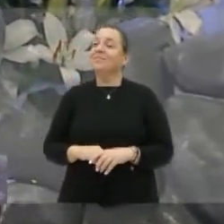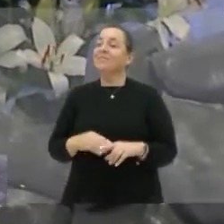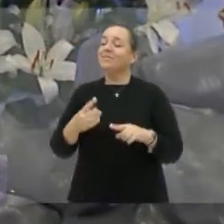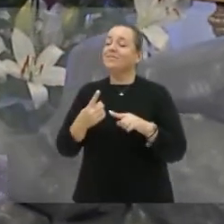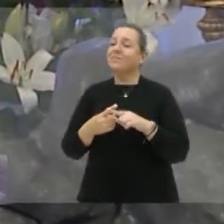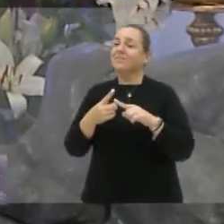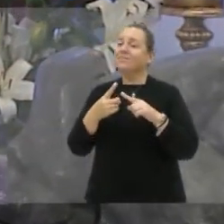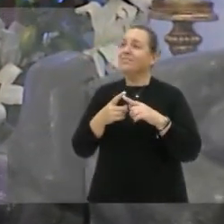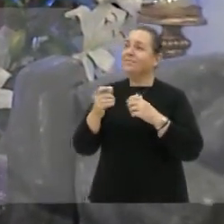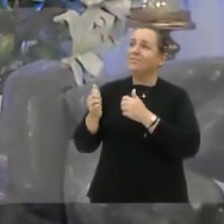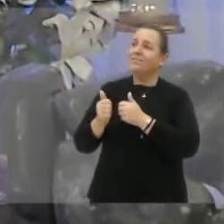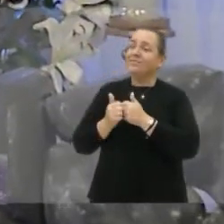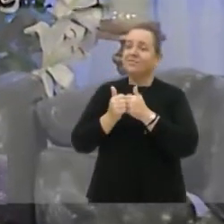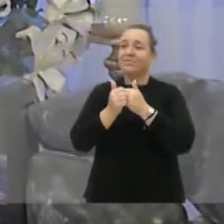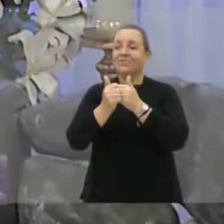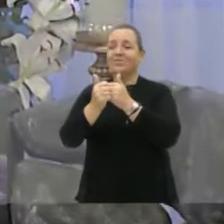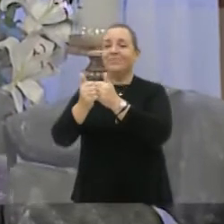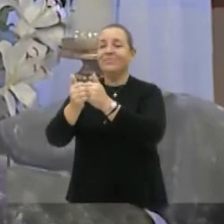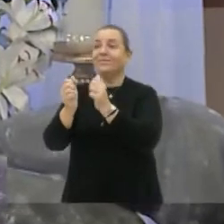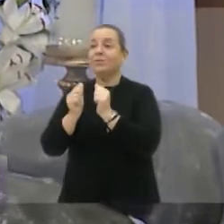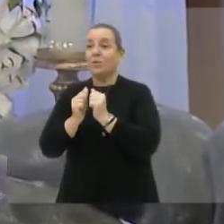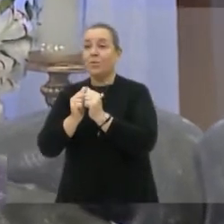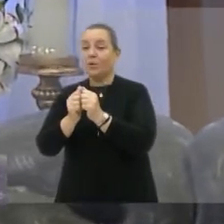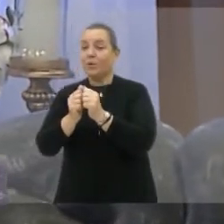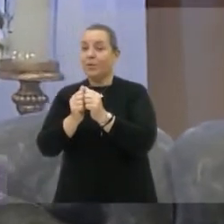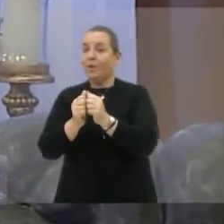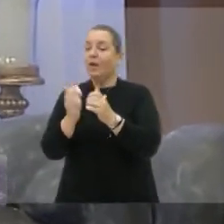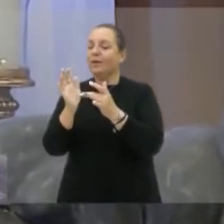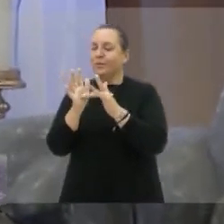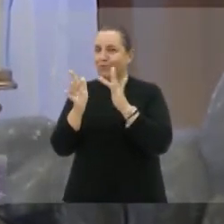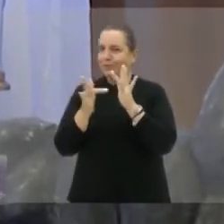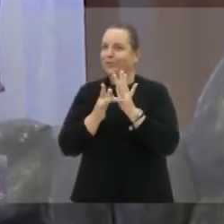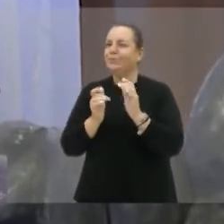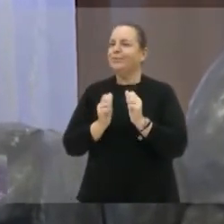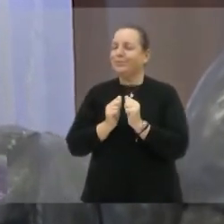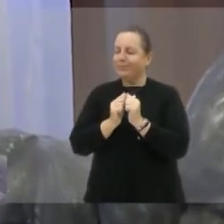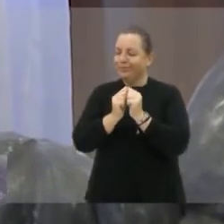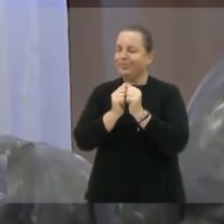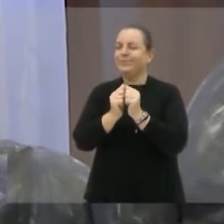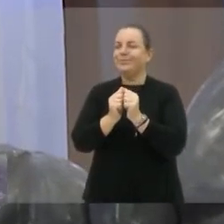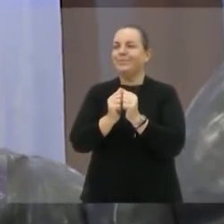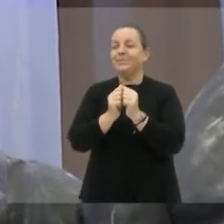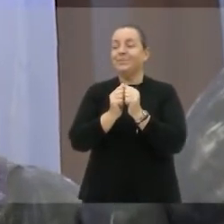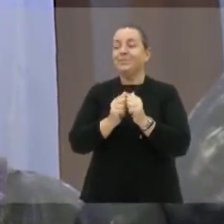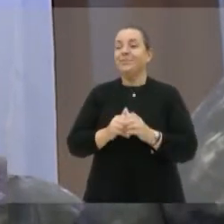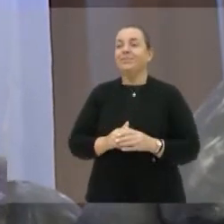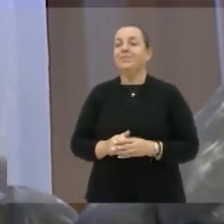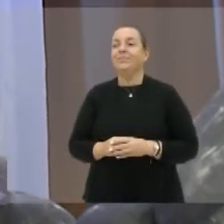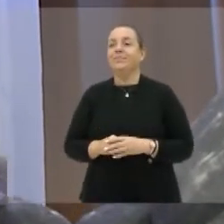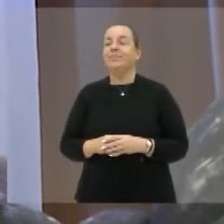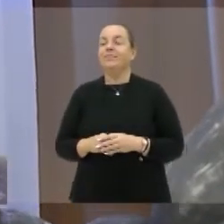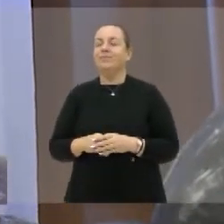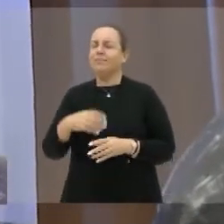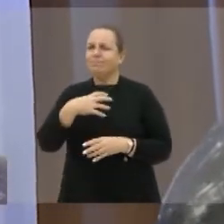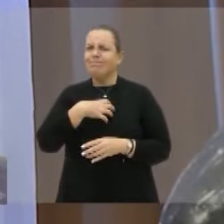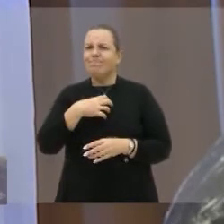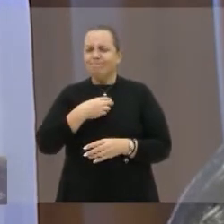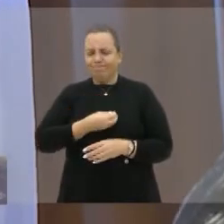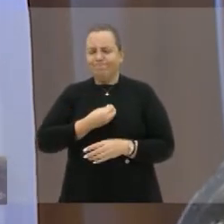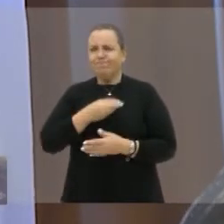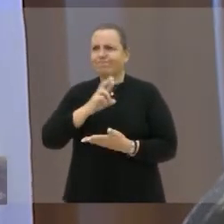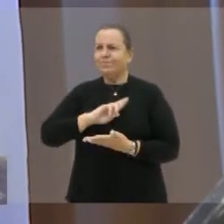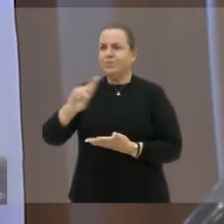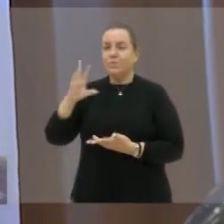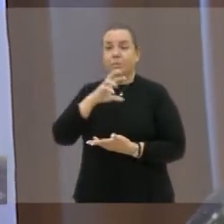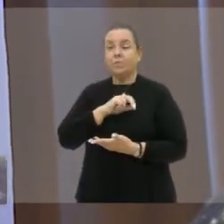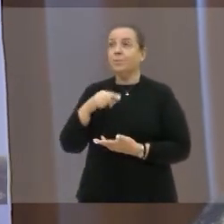Pois permaneço. Ele está ao teu lado. Sinta a presença do Senhor e o amor infinito do Pai.